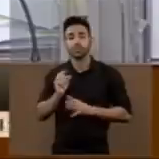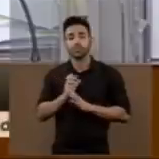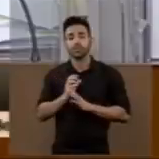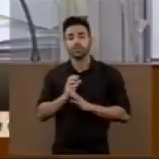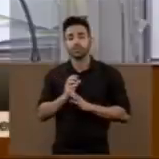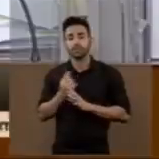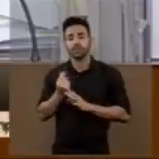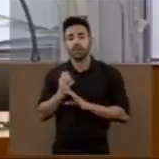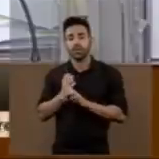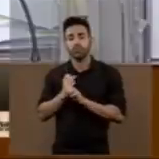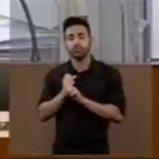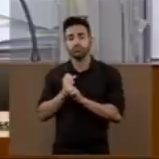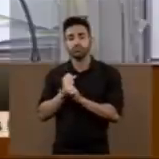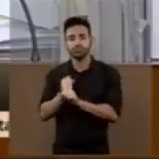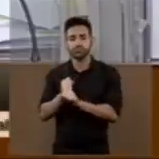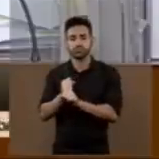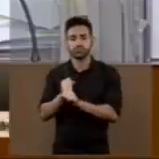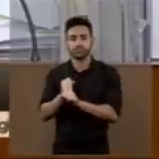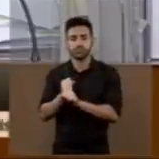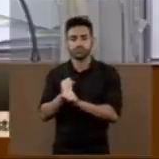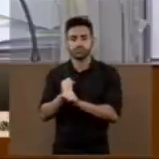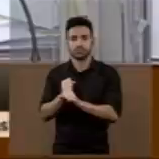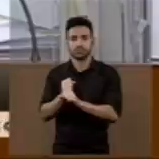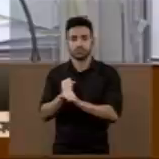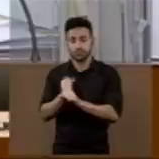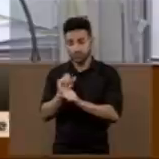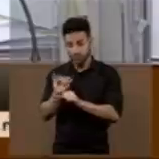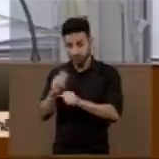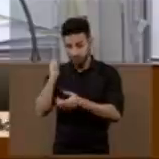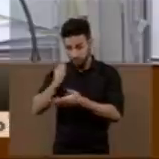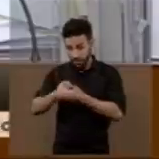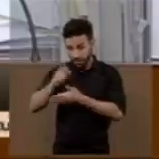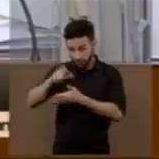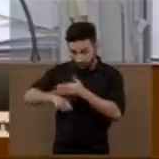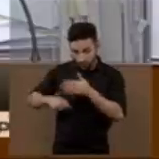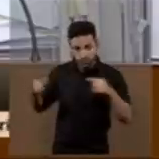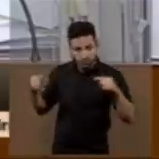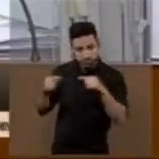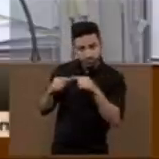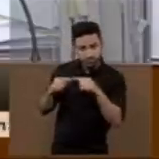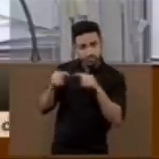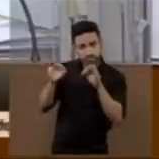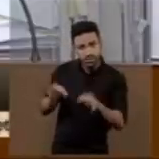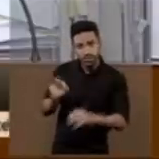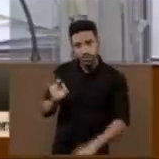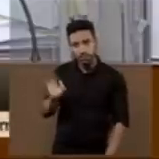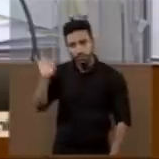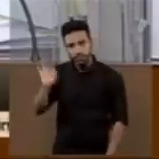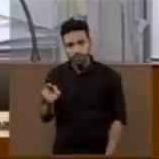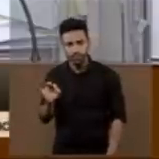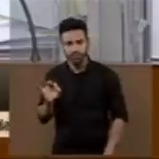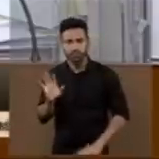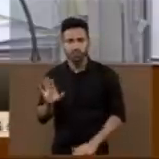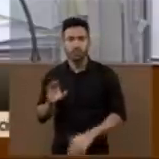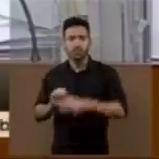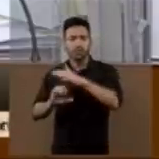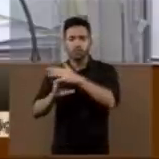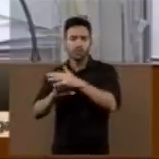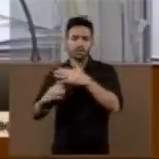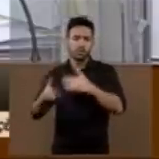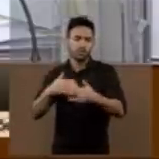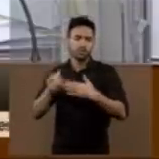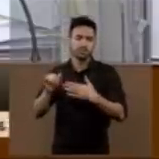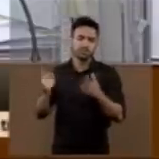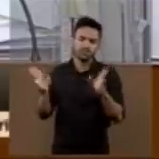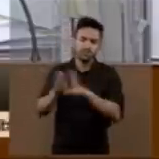ter a proporcionalidade do que se cobrava para que a empresa, não independente da cassação, que